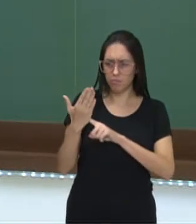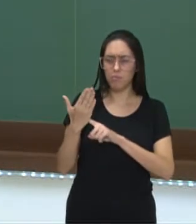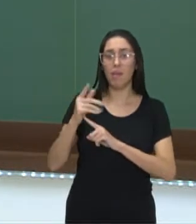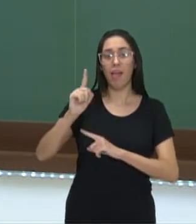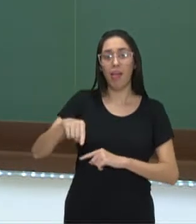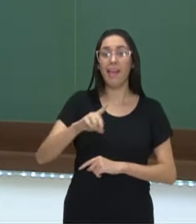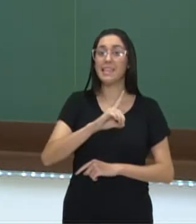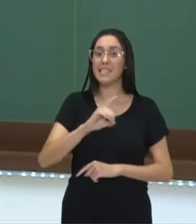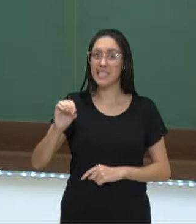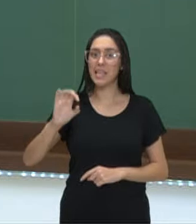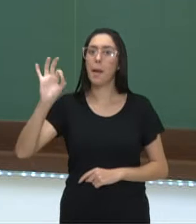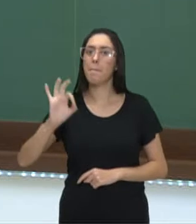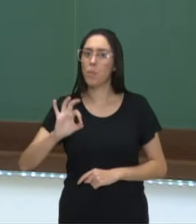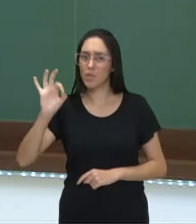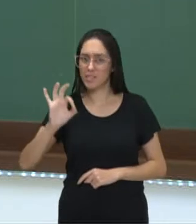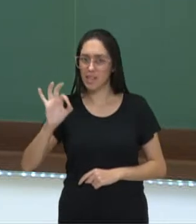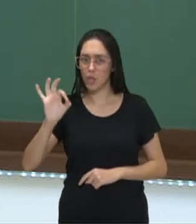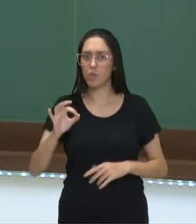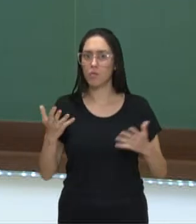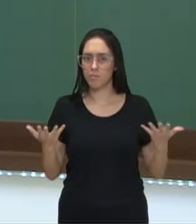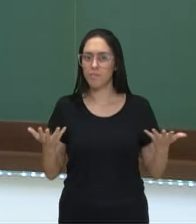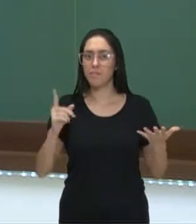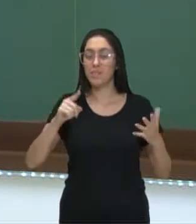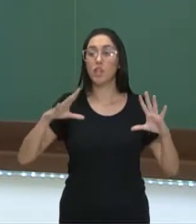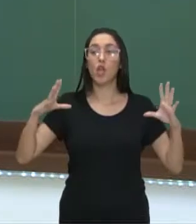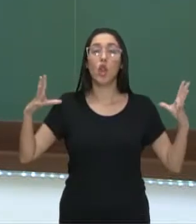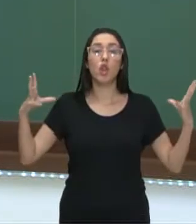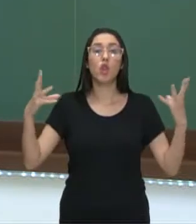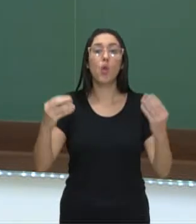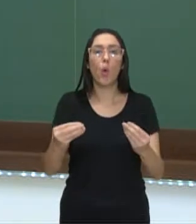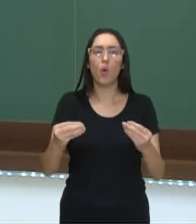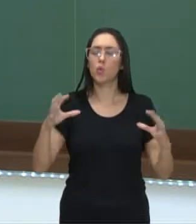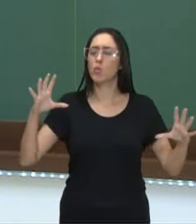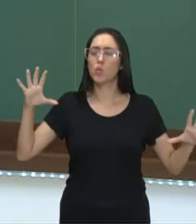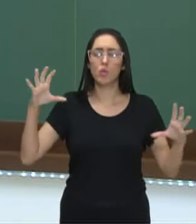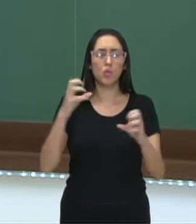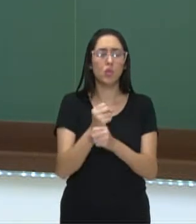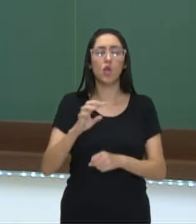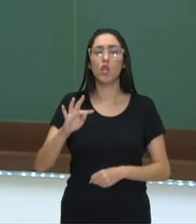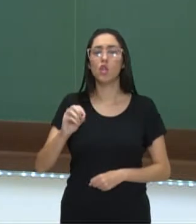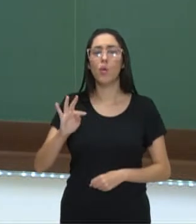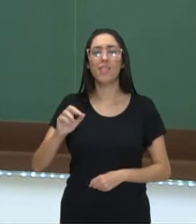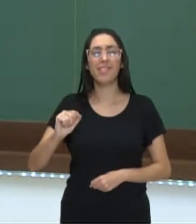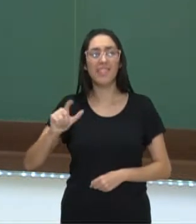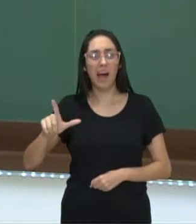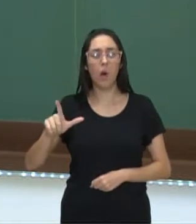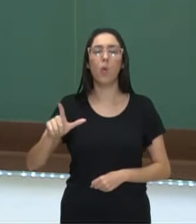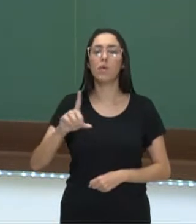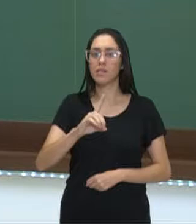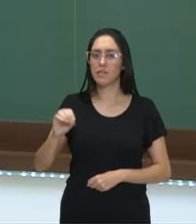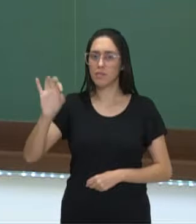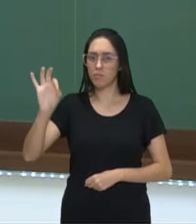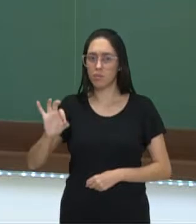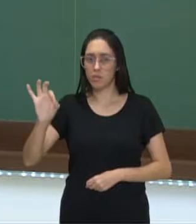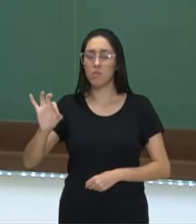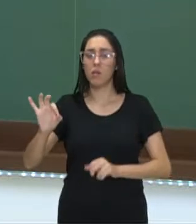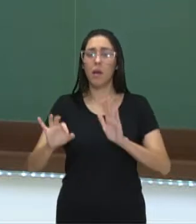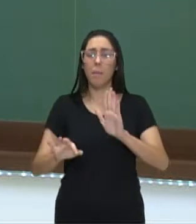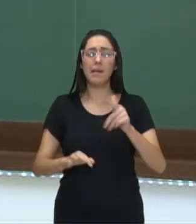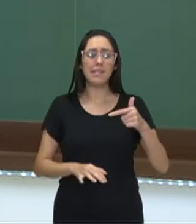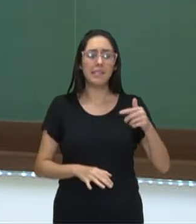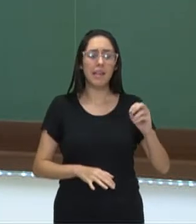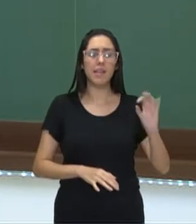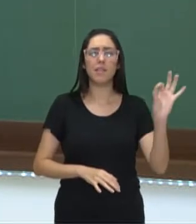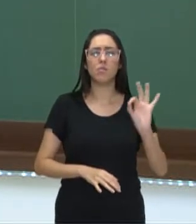já falamos sobre isso, representa o todo, o total. E eu quero saber 70%. Então, 70% é